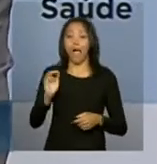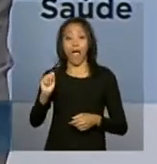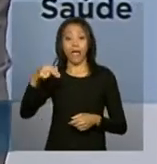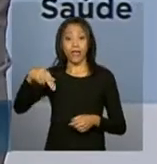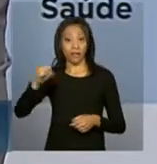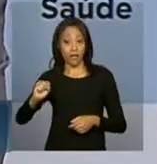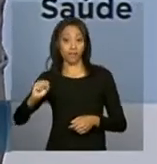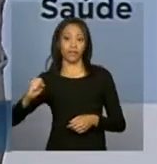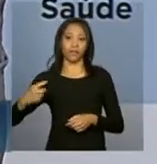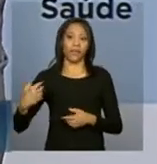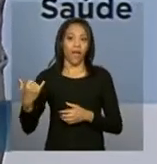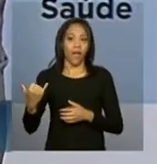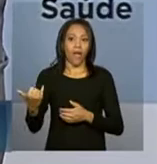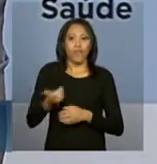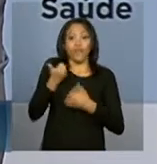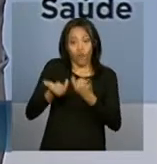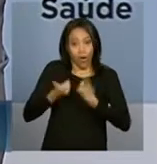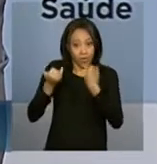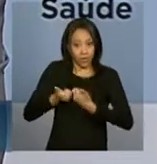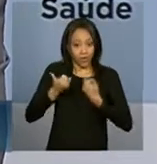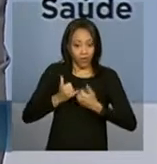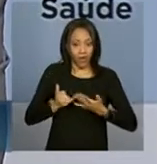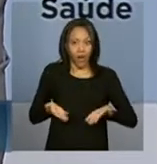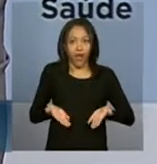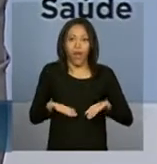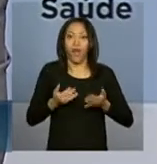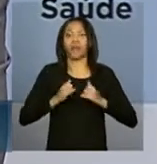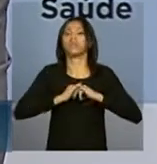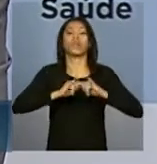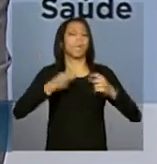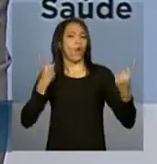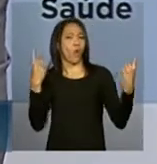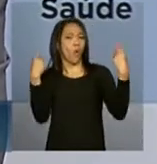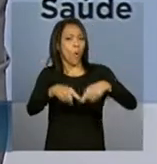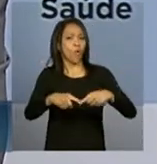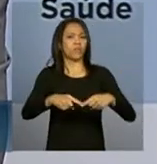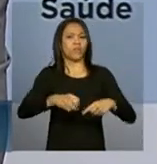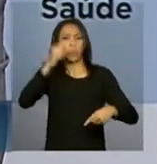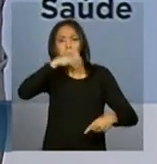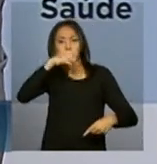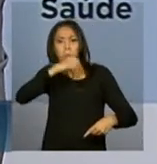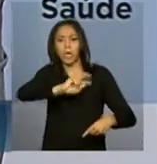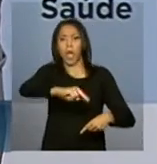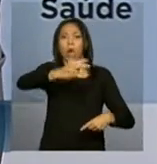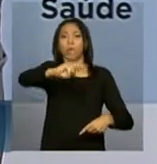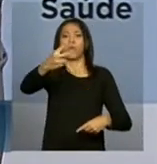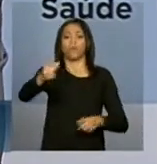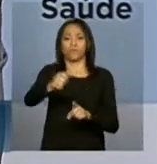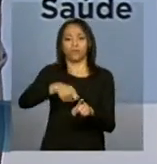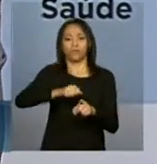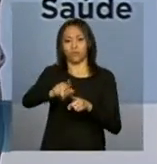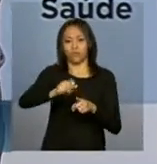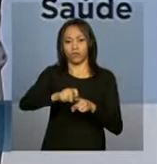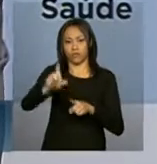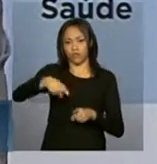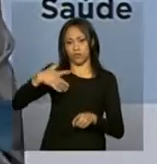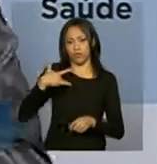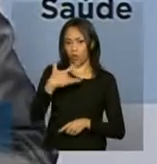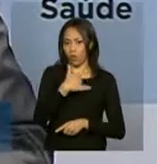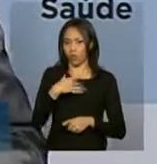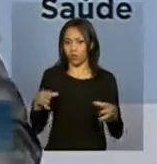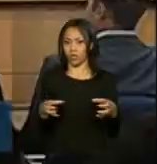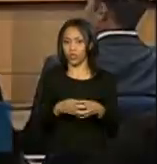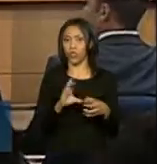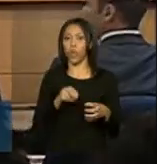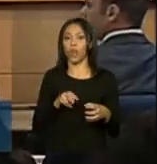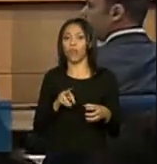informação, podendo, inclusive, contribuir para que se haja contra reajustes abusivos de planos coletivos. Certo? Só